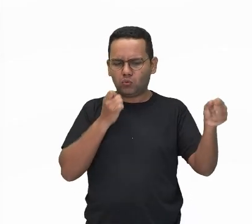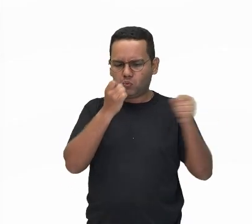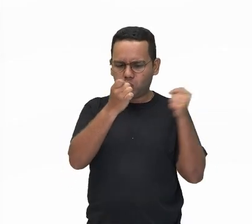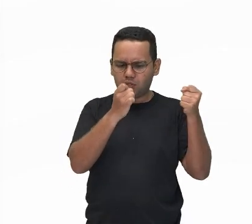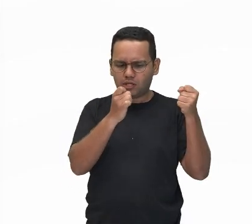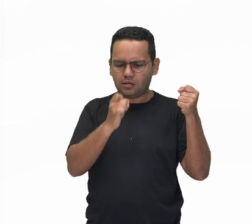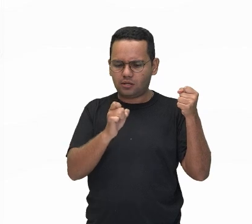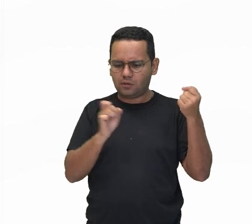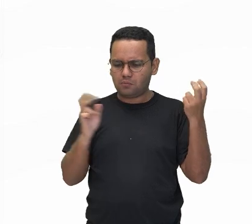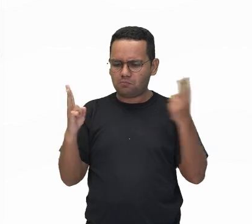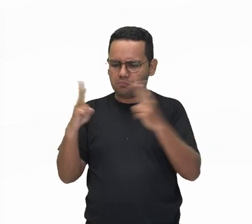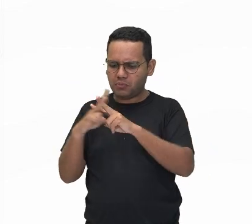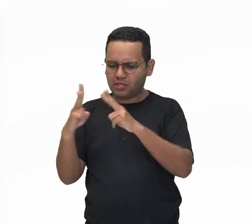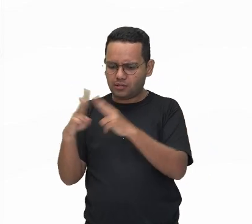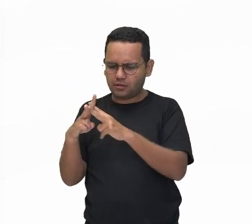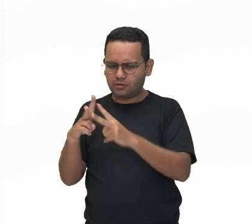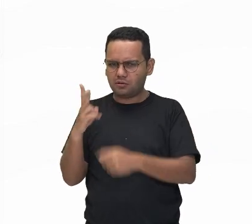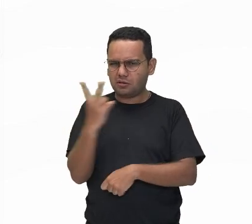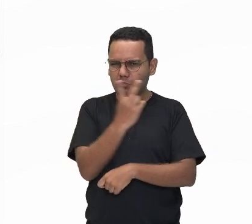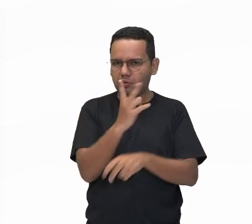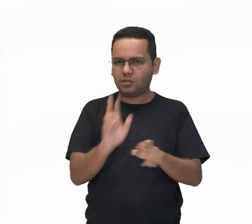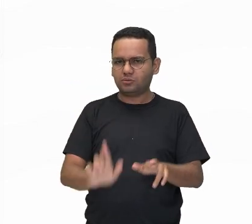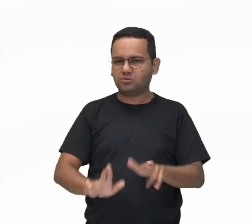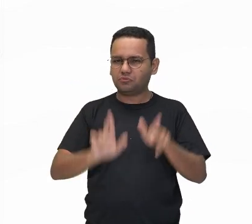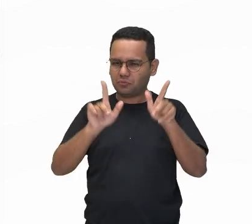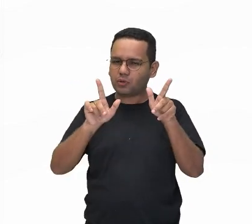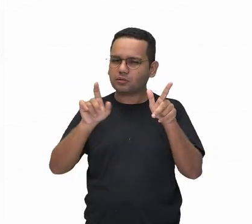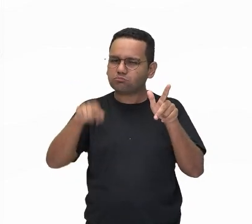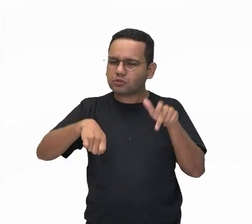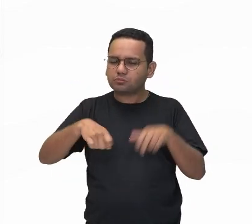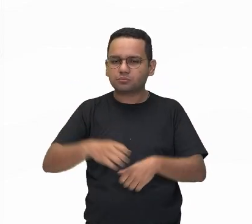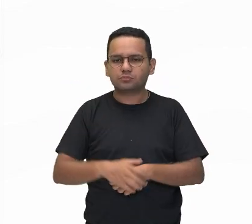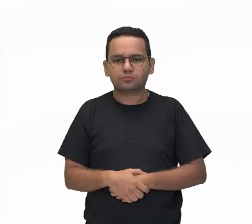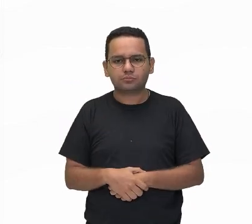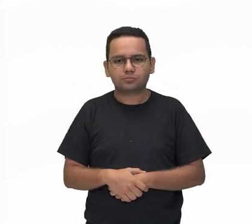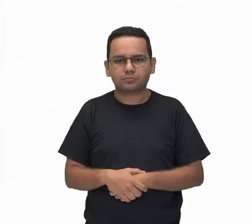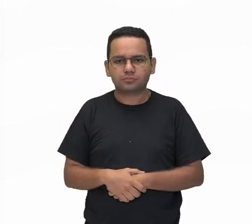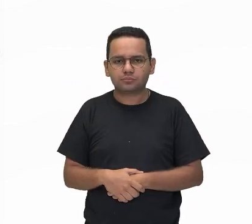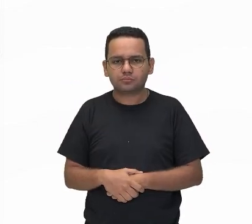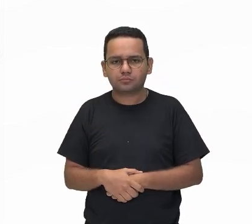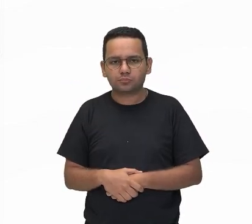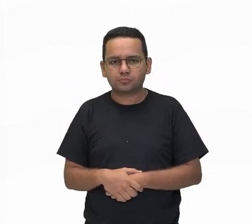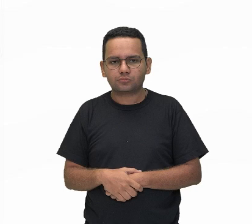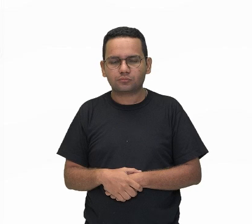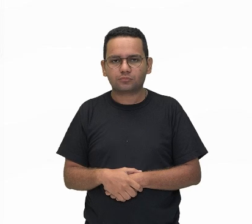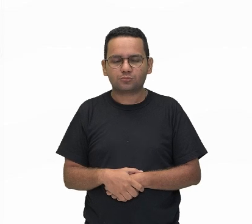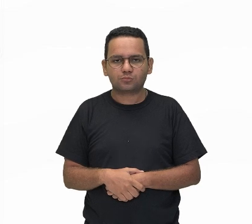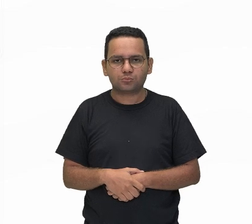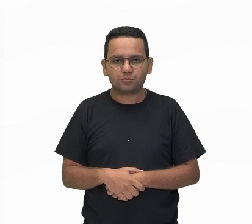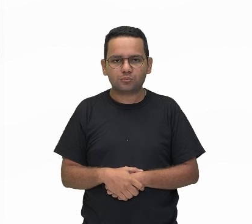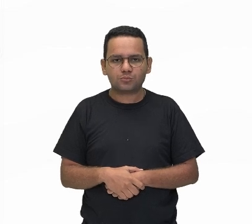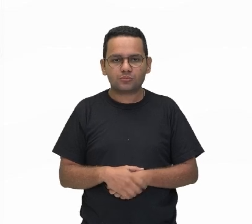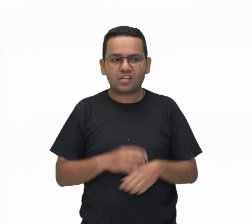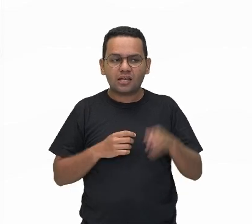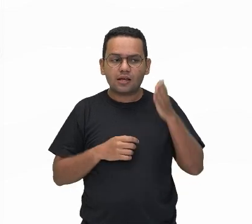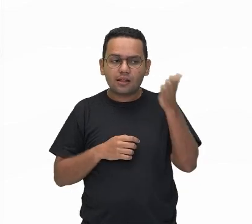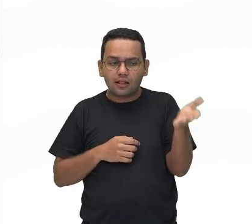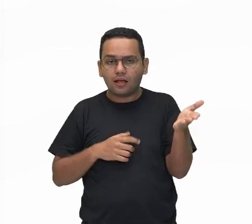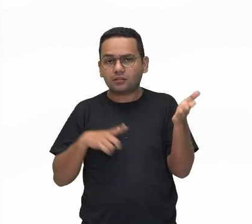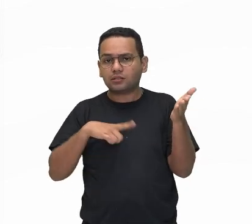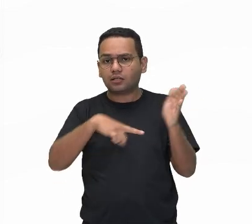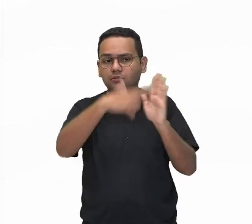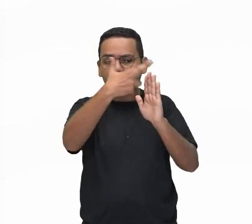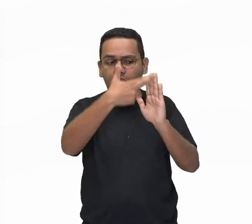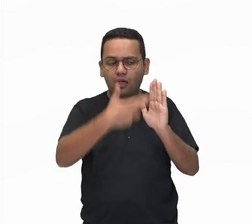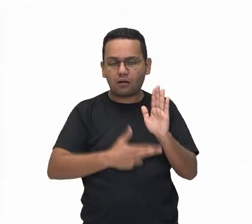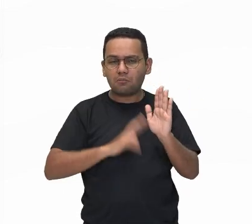olharem na cartela. Enquanto as lutas, elas existem, né, regras ali